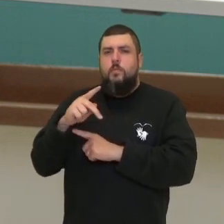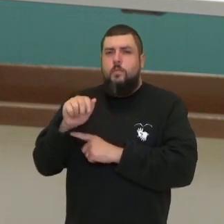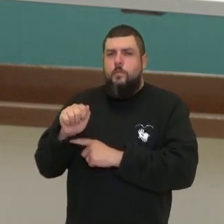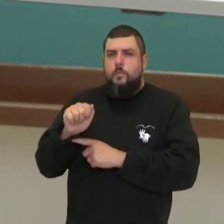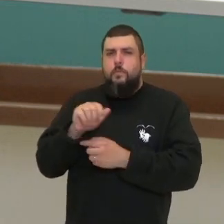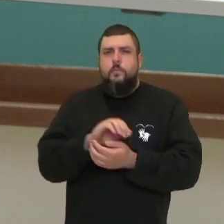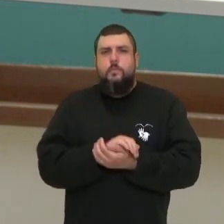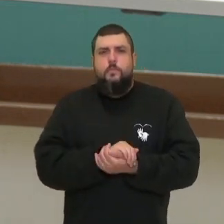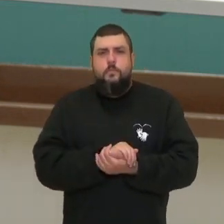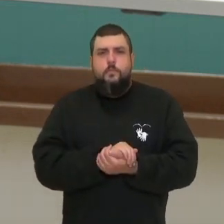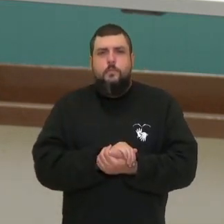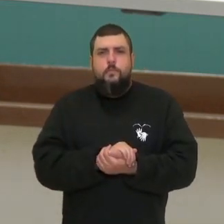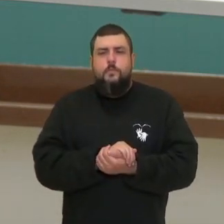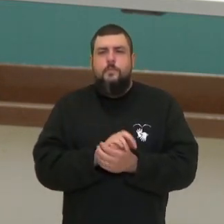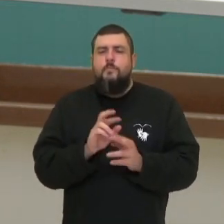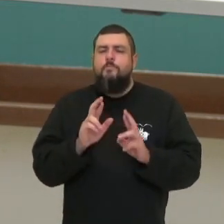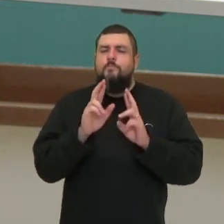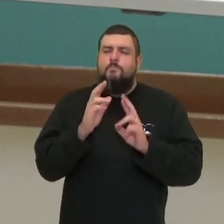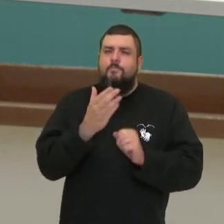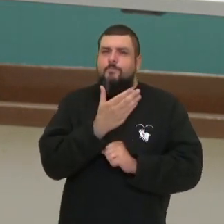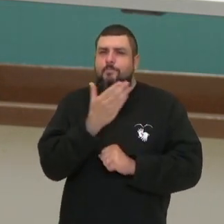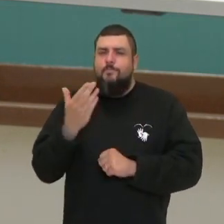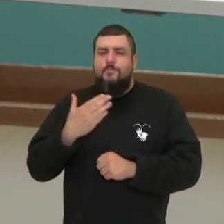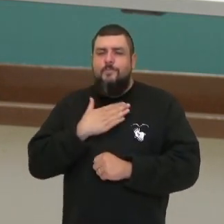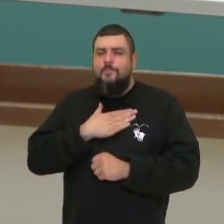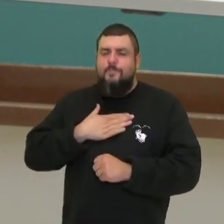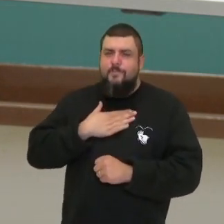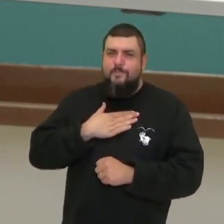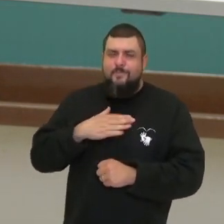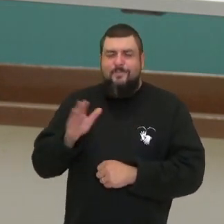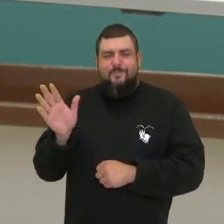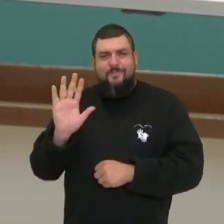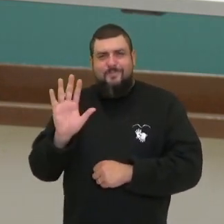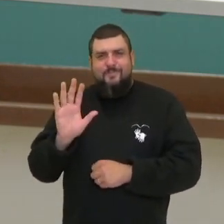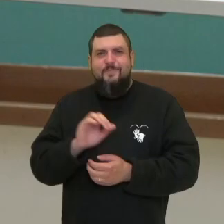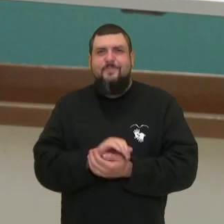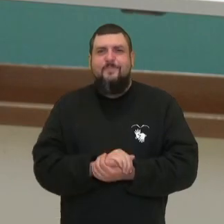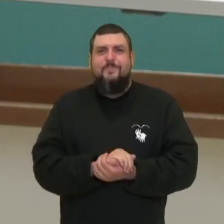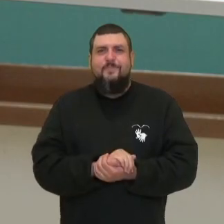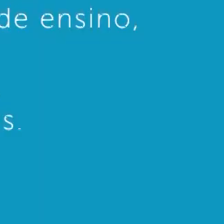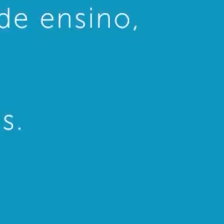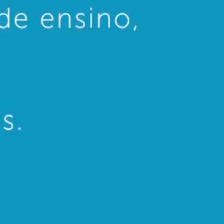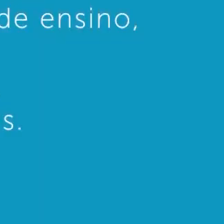aritmética. Espero que vocês tenham gostado e até breve!